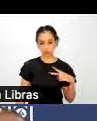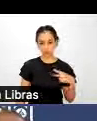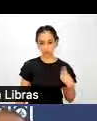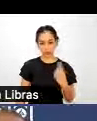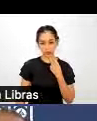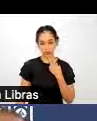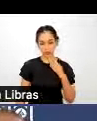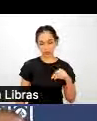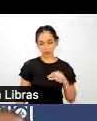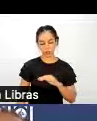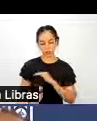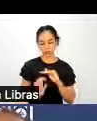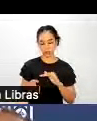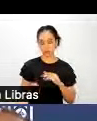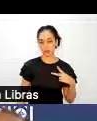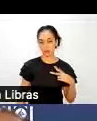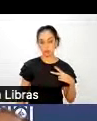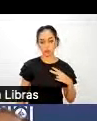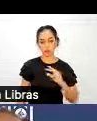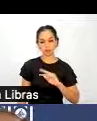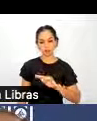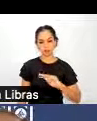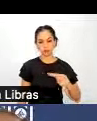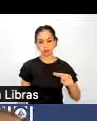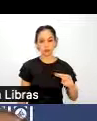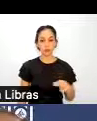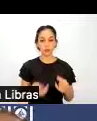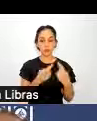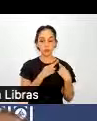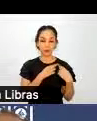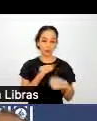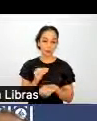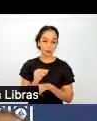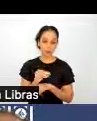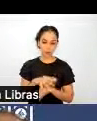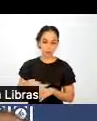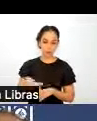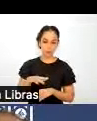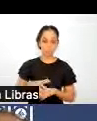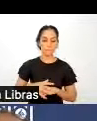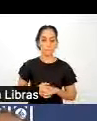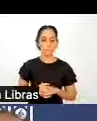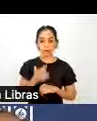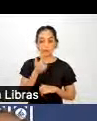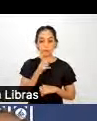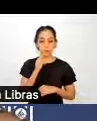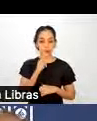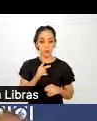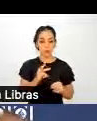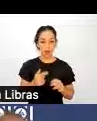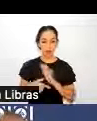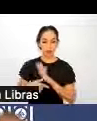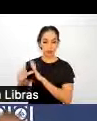que é responsável pela manutenção de todos esses espaços. Que dá para ver um antes, durante e